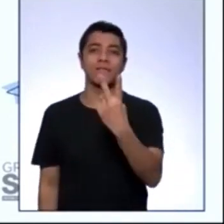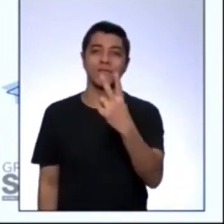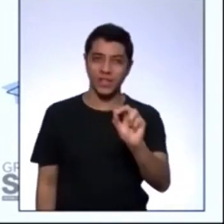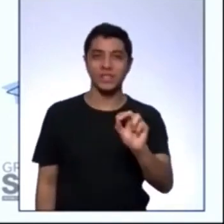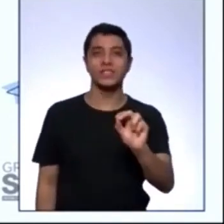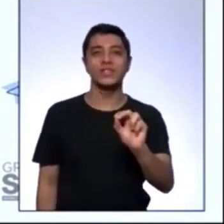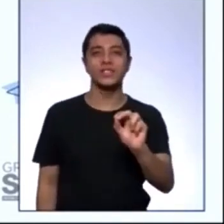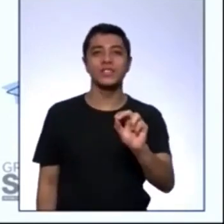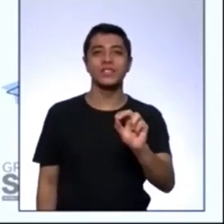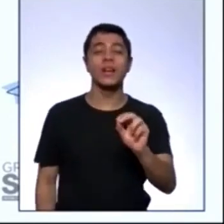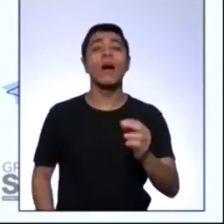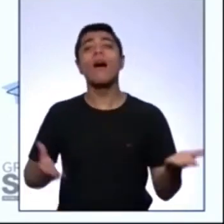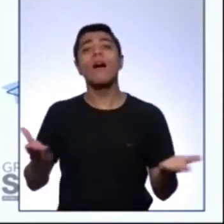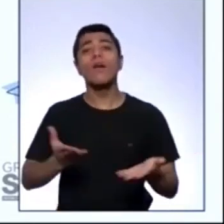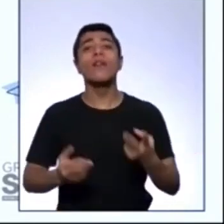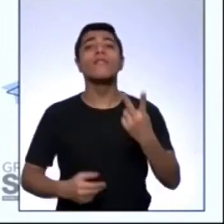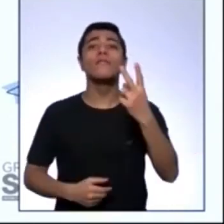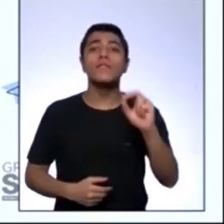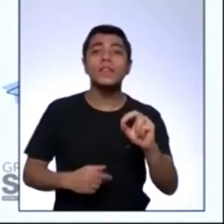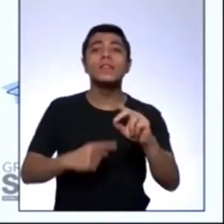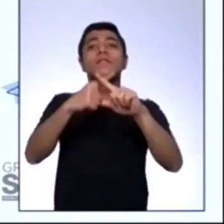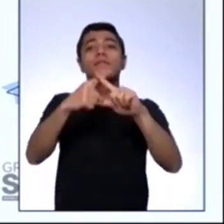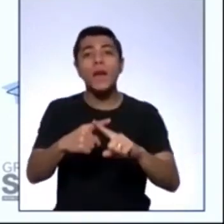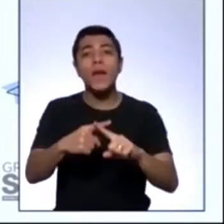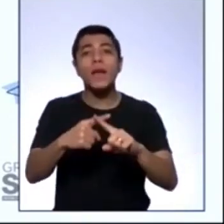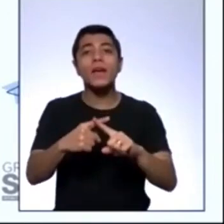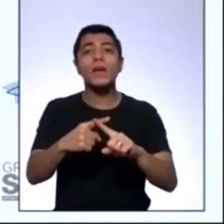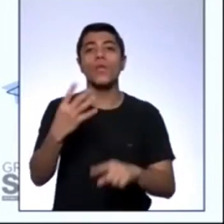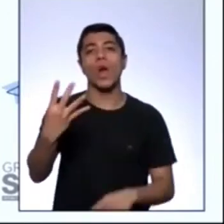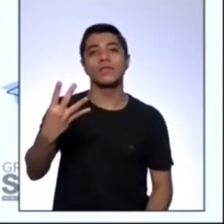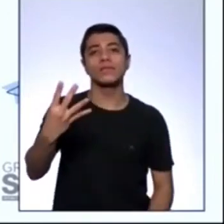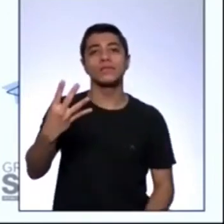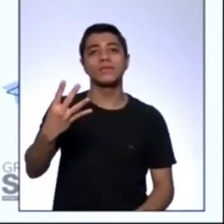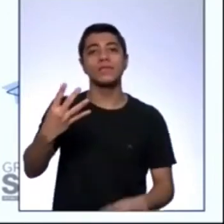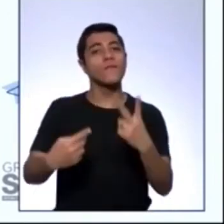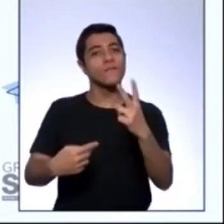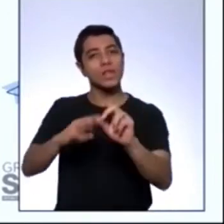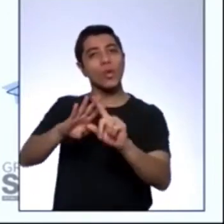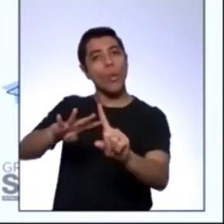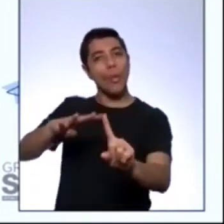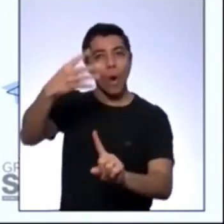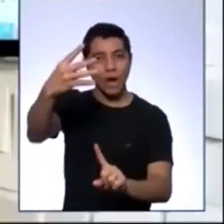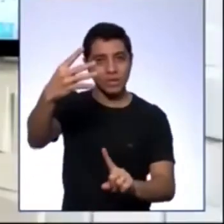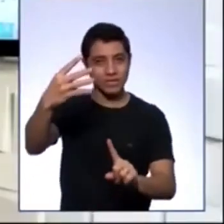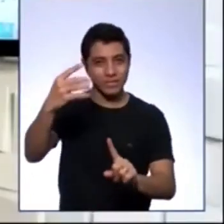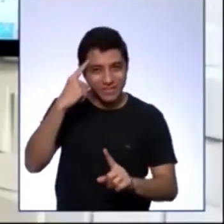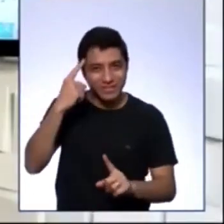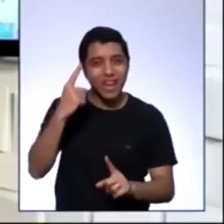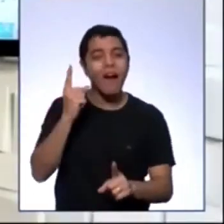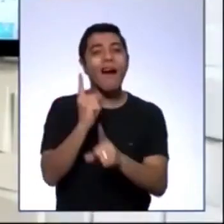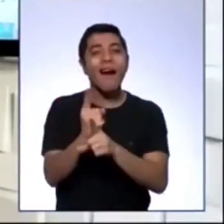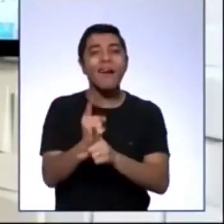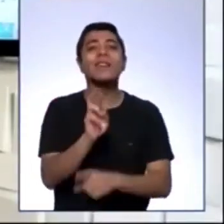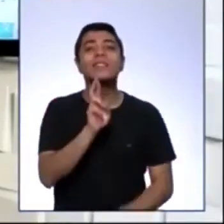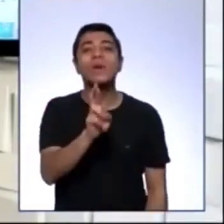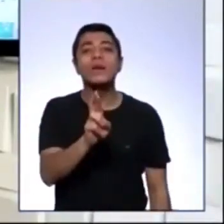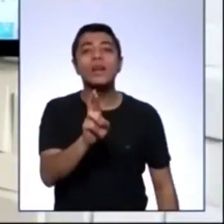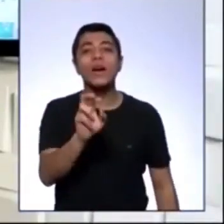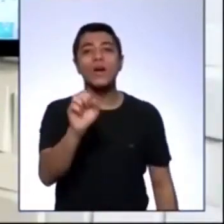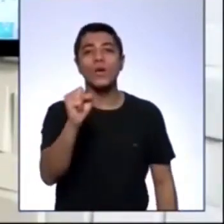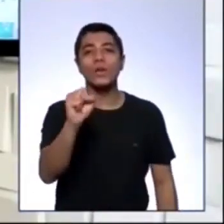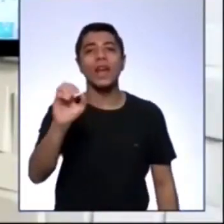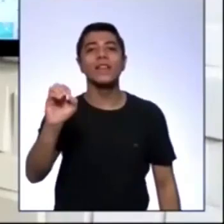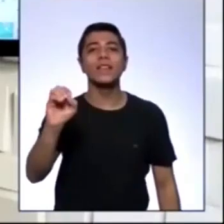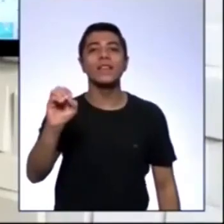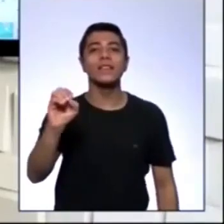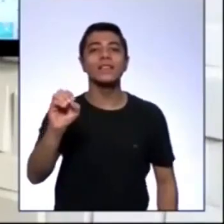multiplica por 4 E aí vai dar uma resposta 80 o próprio mas só